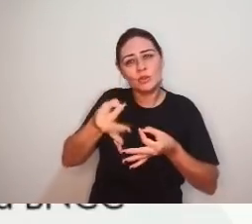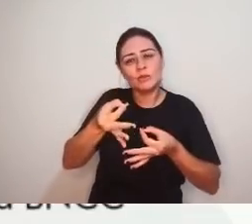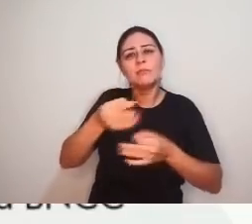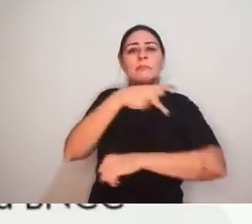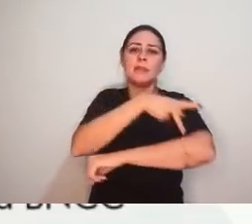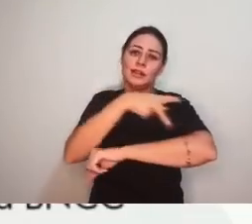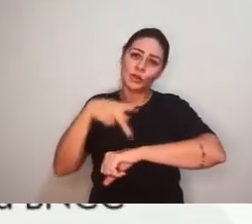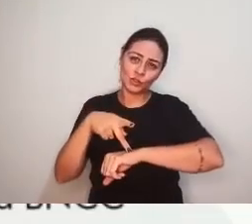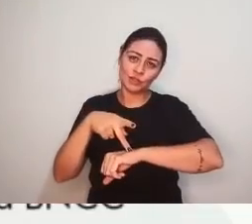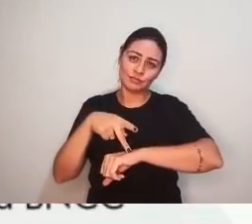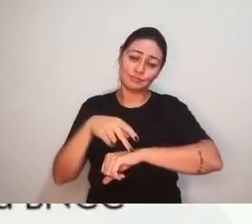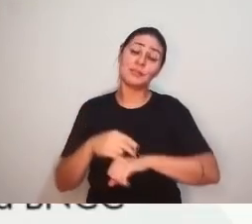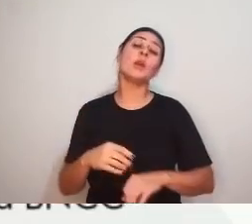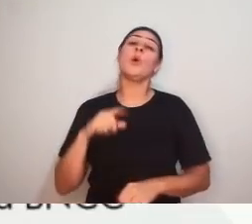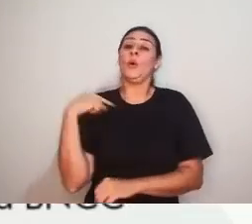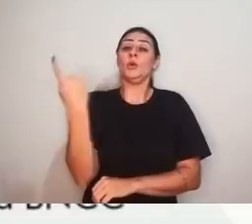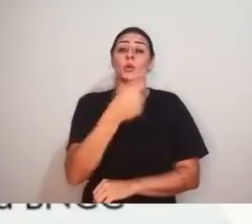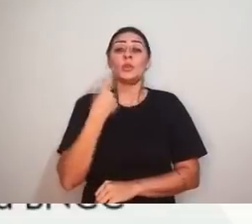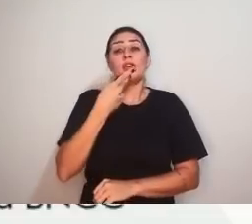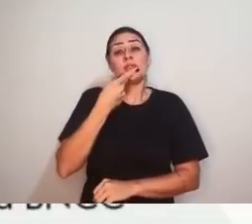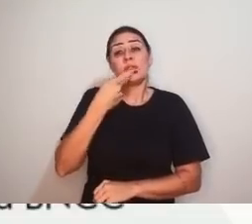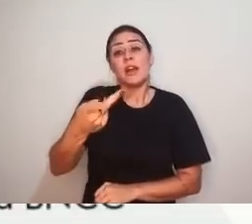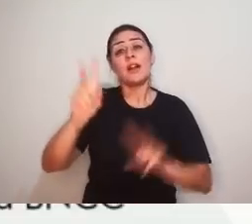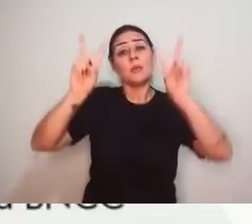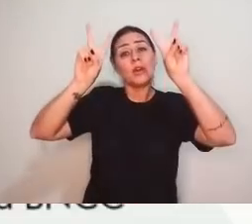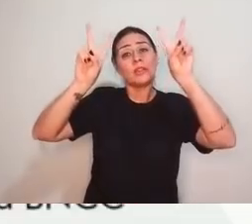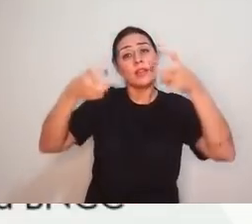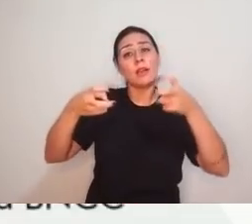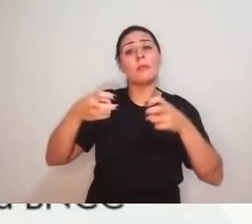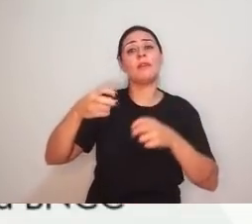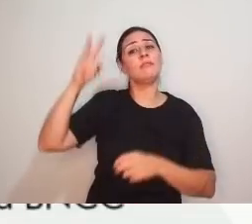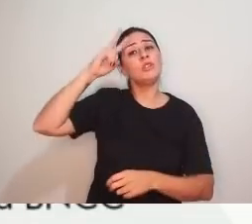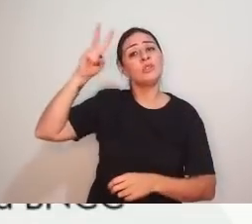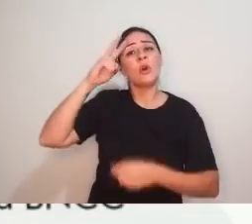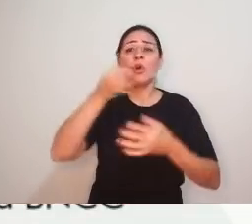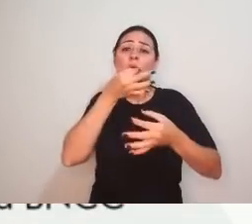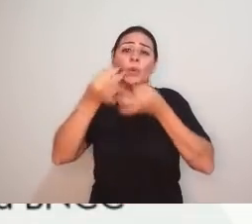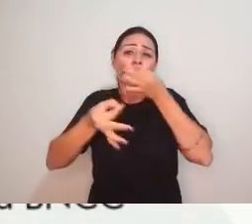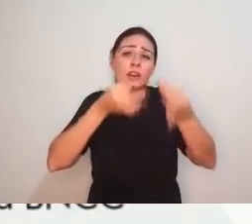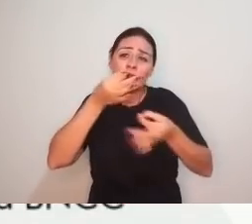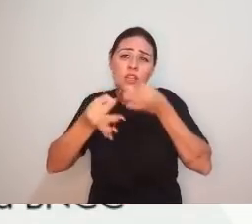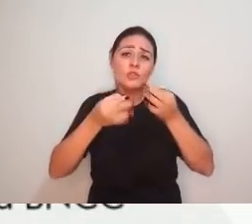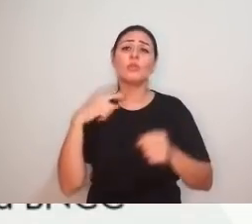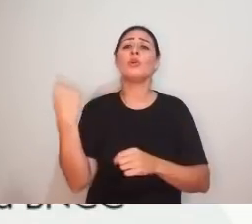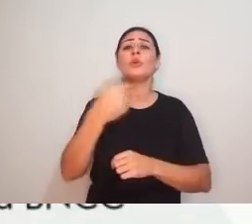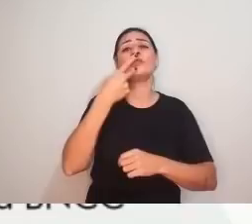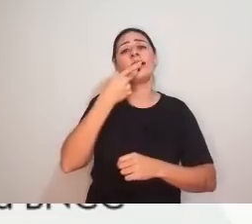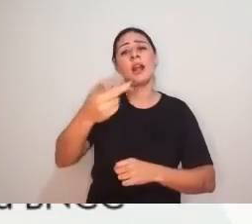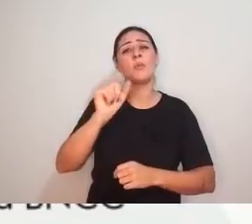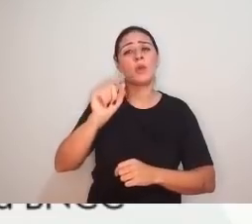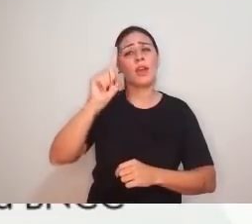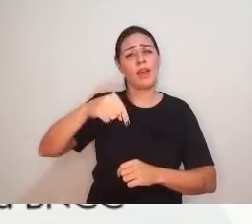histórico-crítico. E quando a gente fala, né, do processo histórico-crítico, a gente está falando de uma coisa muito importante, que